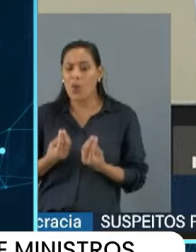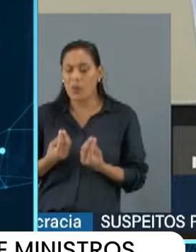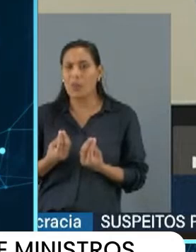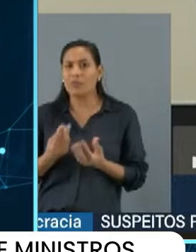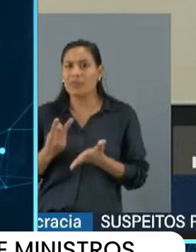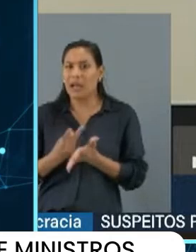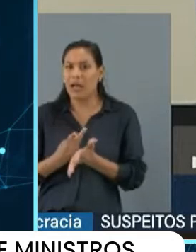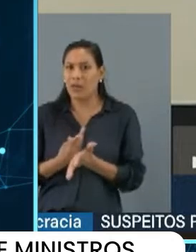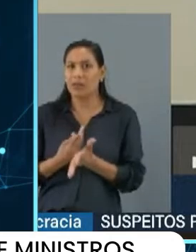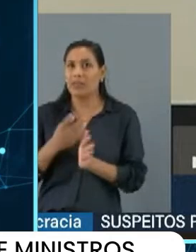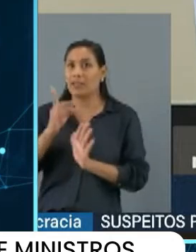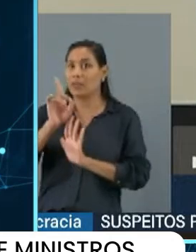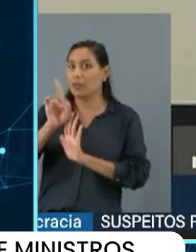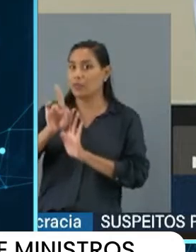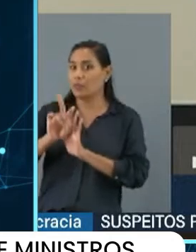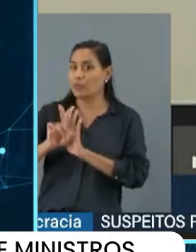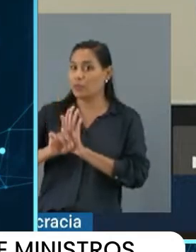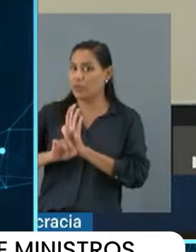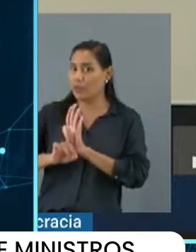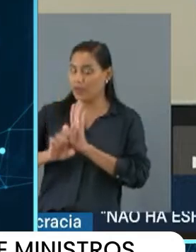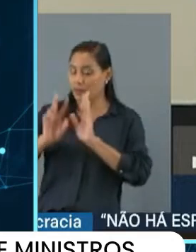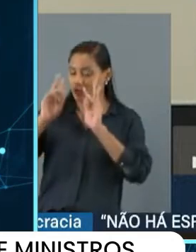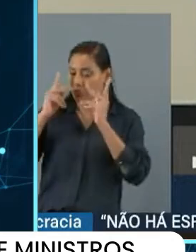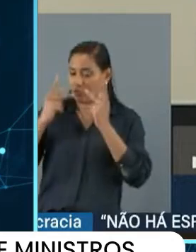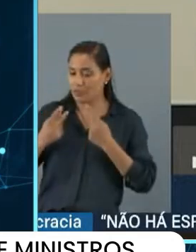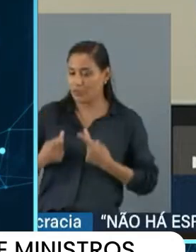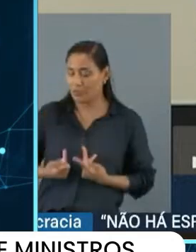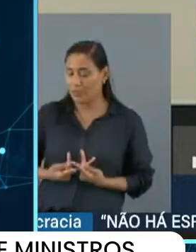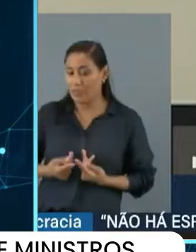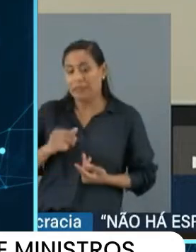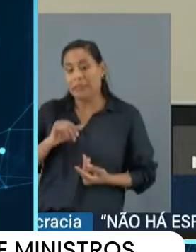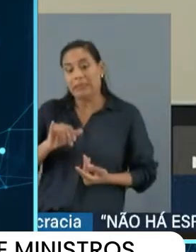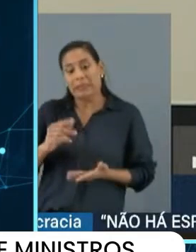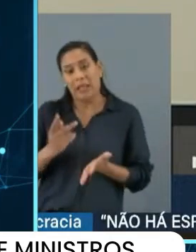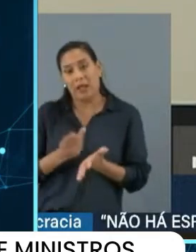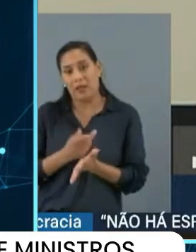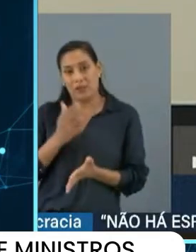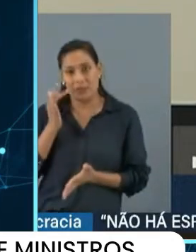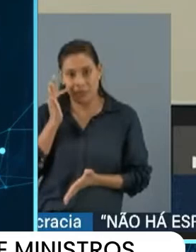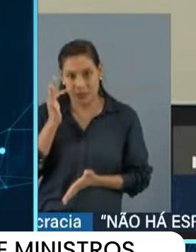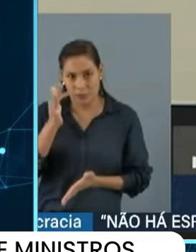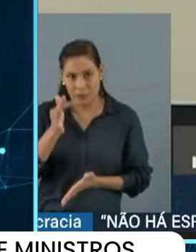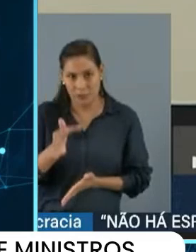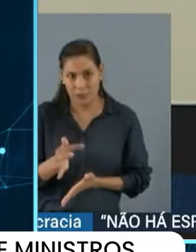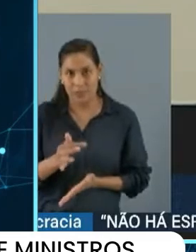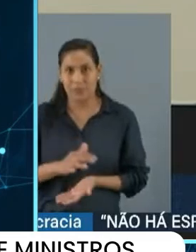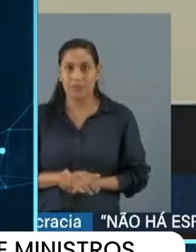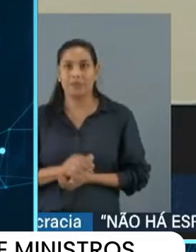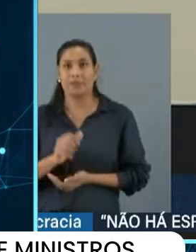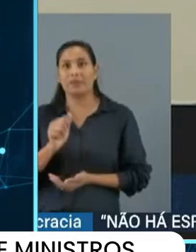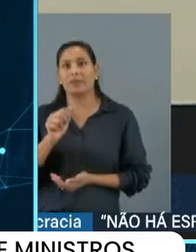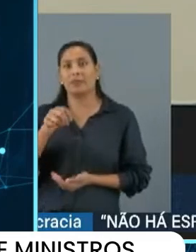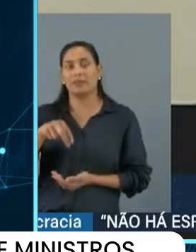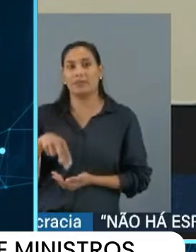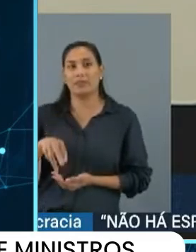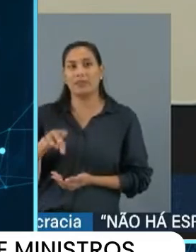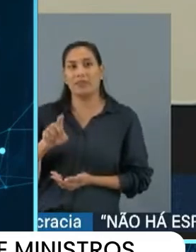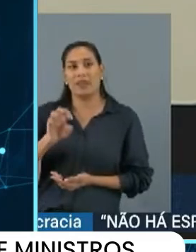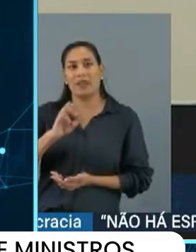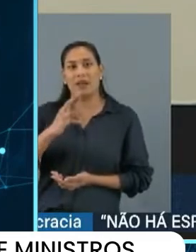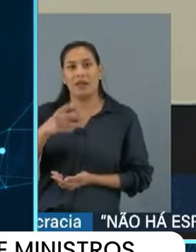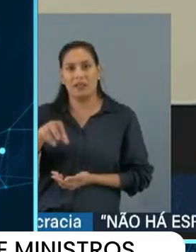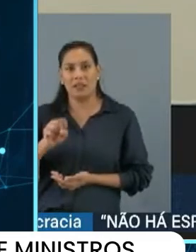do governo que está sendo montado pelo Donald Trump, e coincidentemente são pessoas que conhecem bem a realidade do Brasil, que têm batido